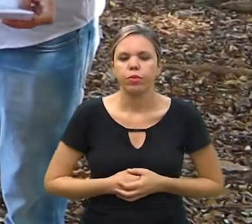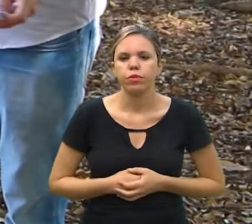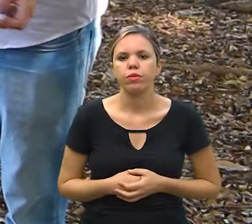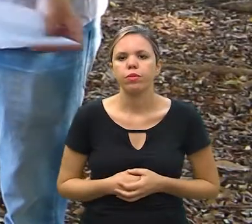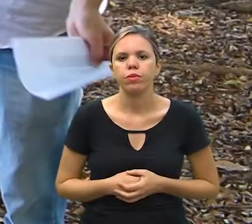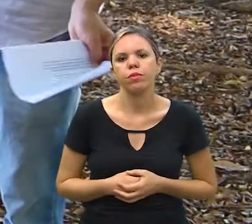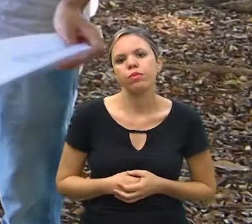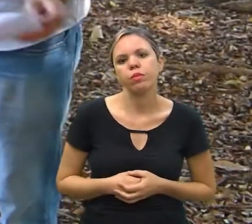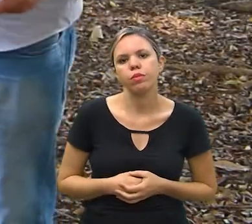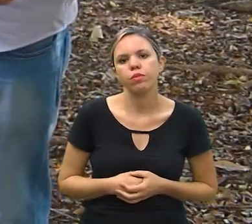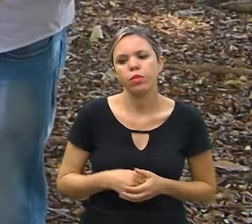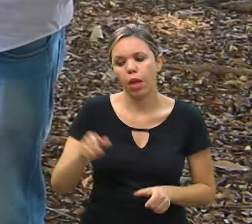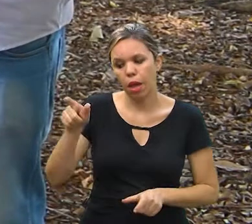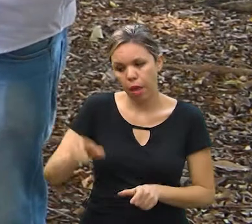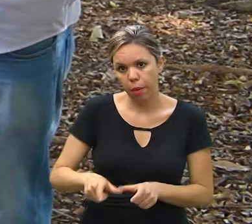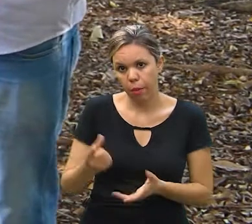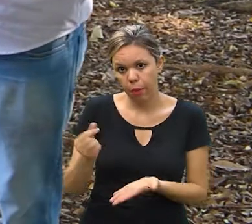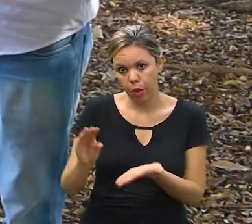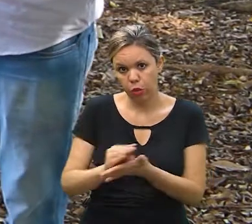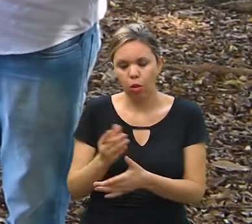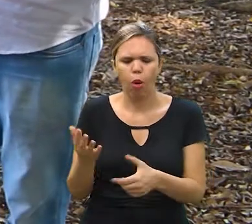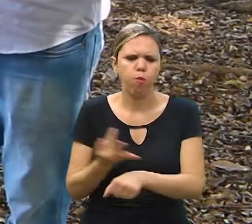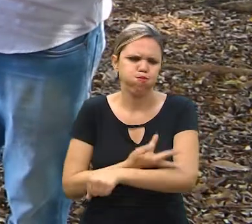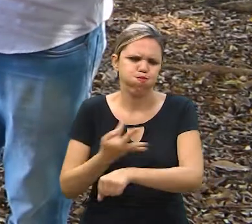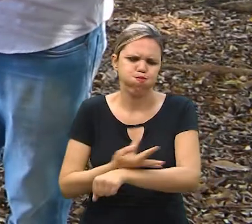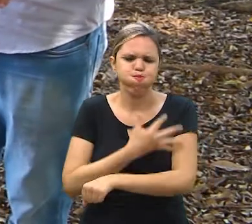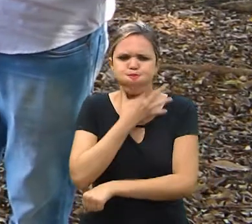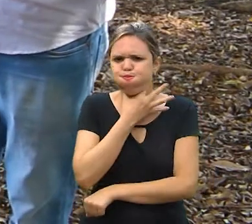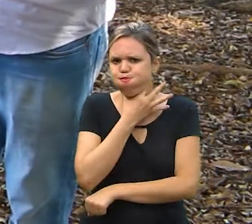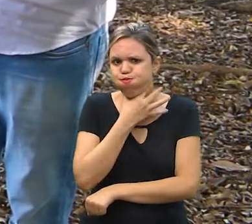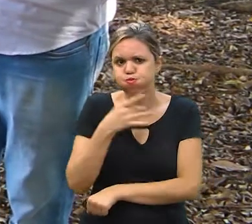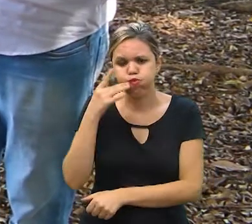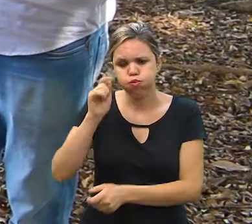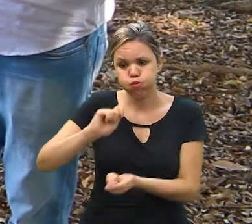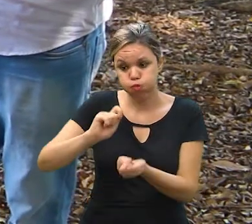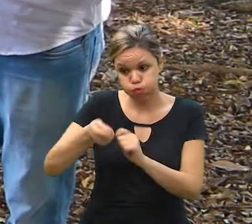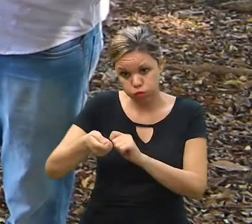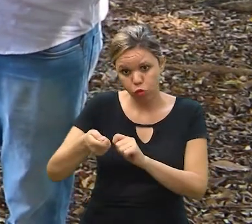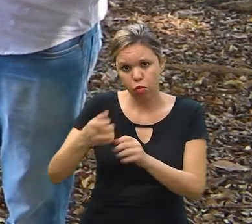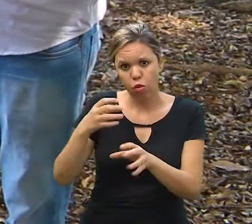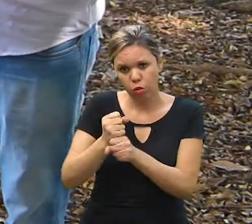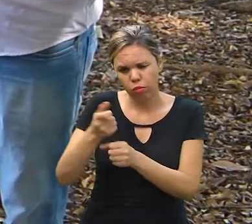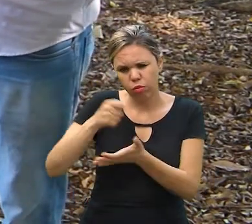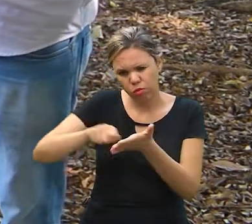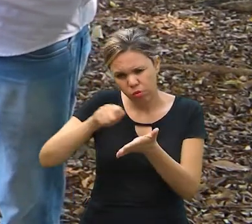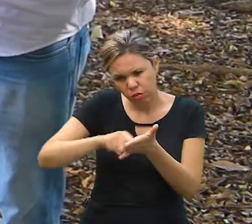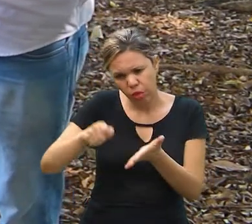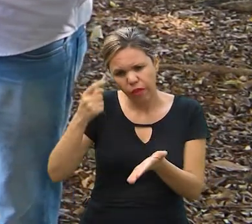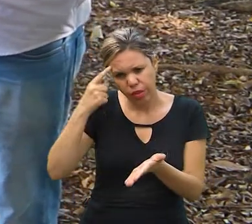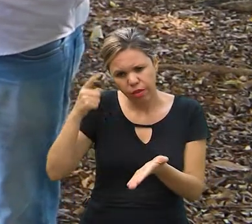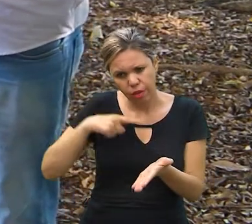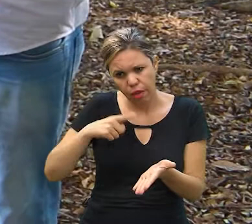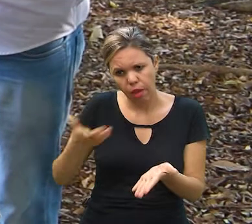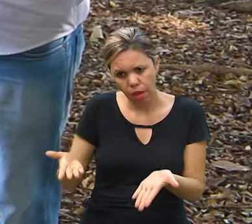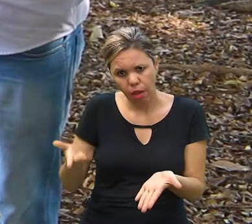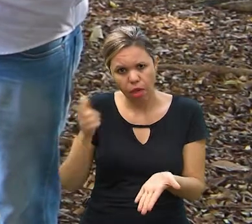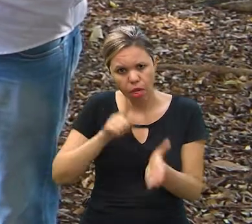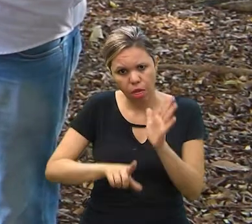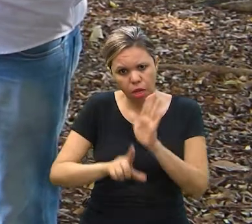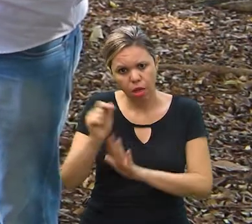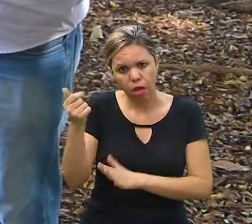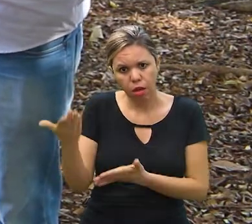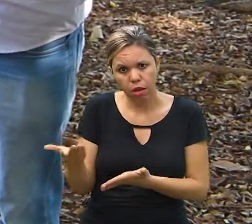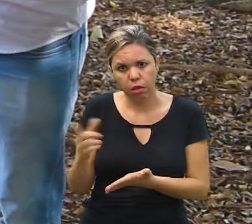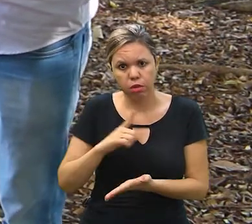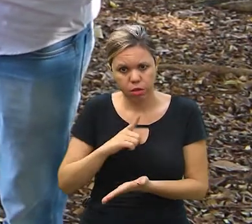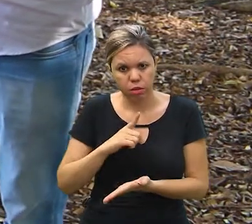aí, se a pessoa está com aquele orçamento apertado, vale a pena refazer as contas para ter esse espaço, esse ganho,